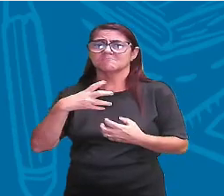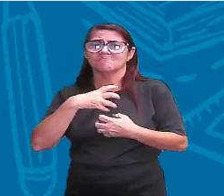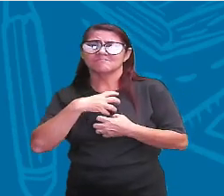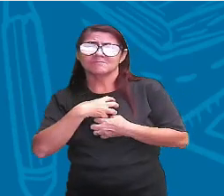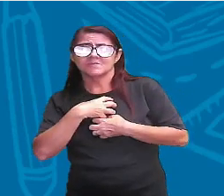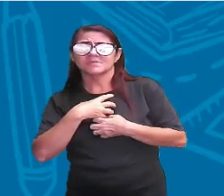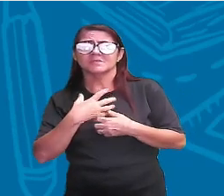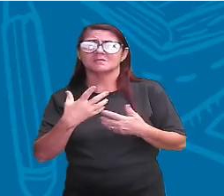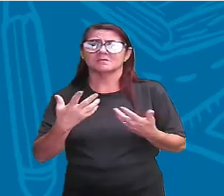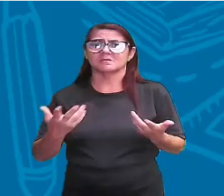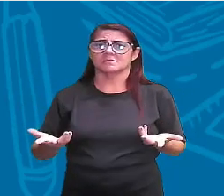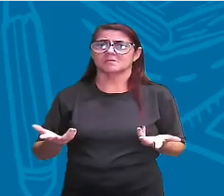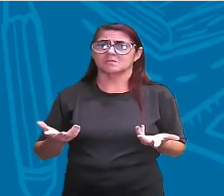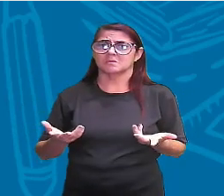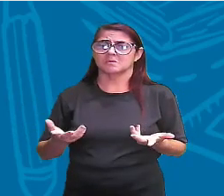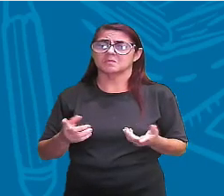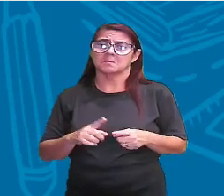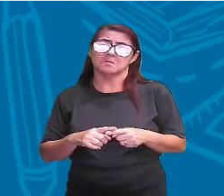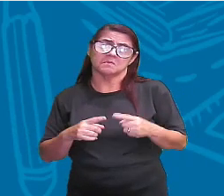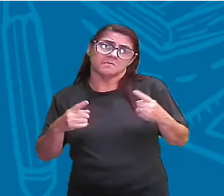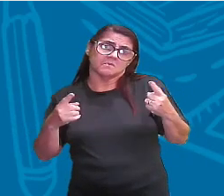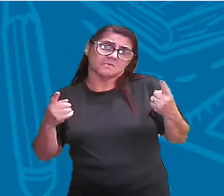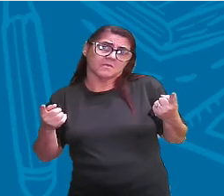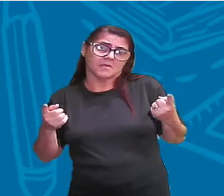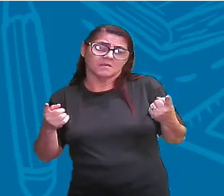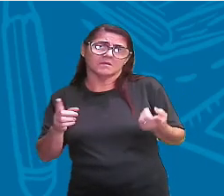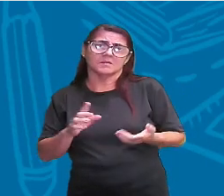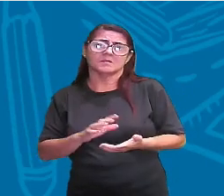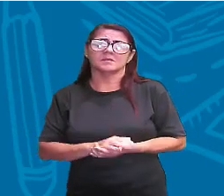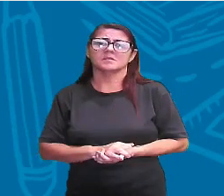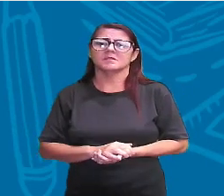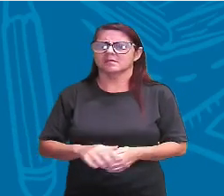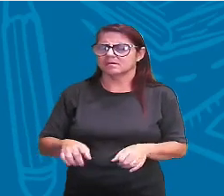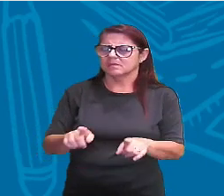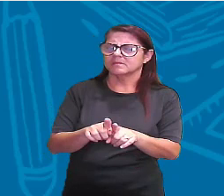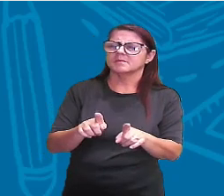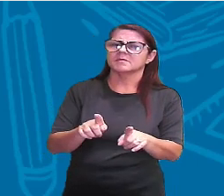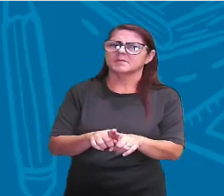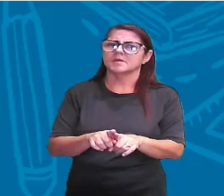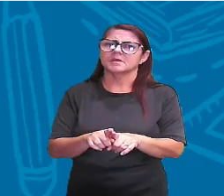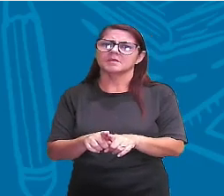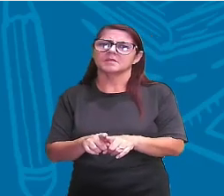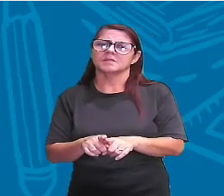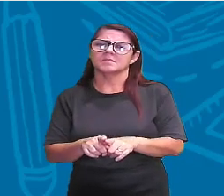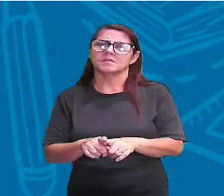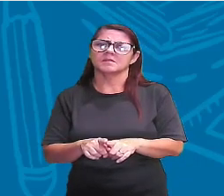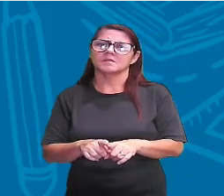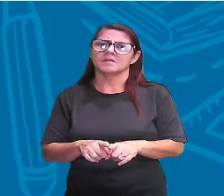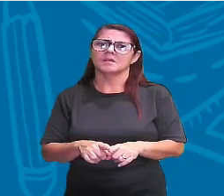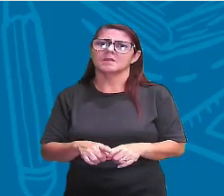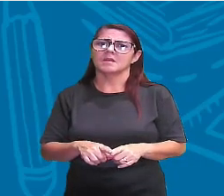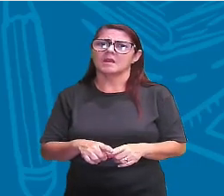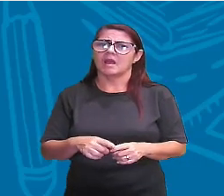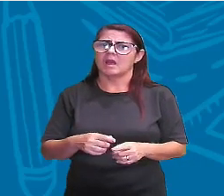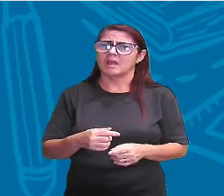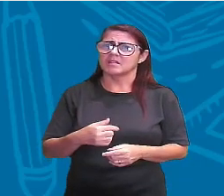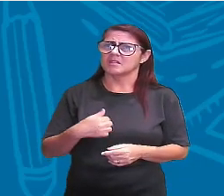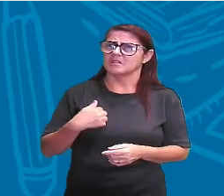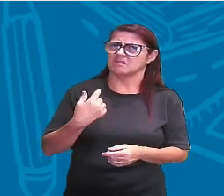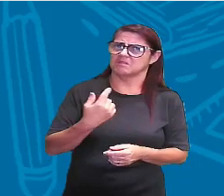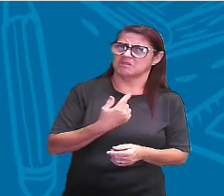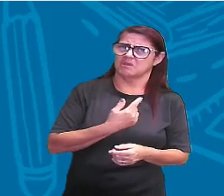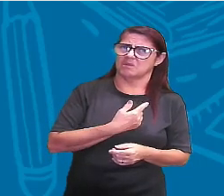sentido de alguém, mas preste atenção que também a gente tem a expressão de falar agente. Então,